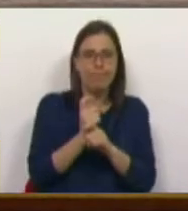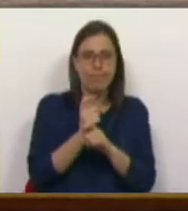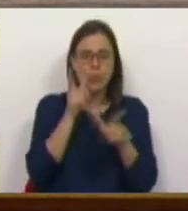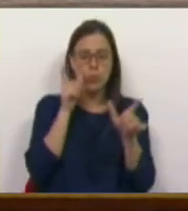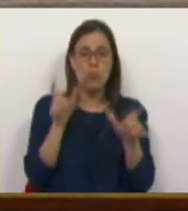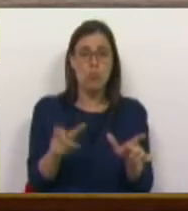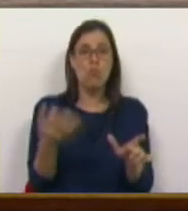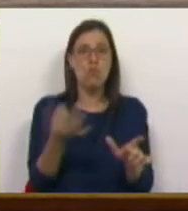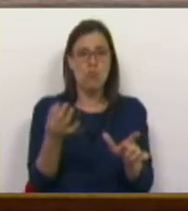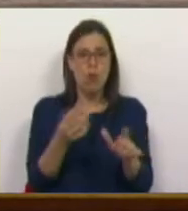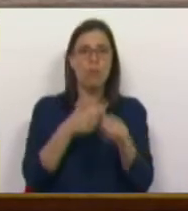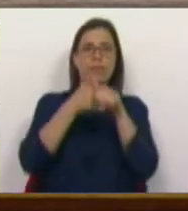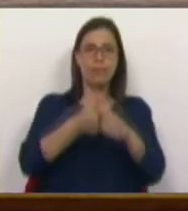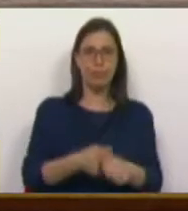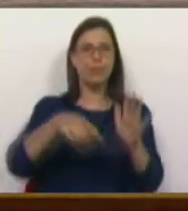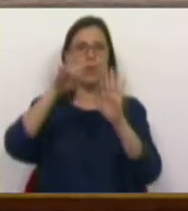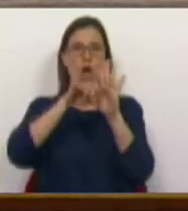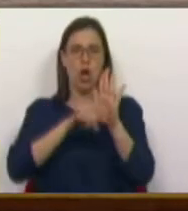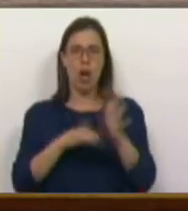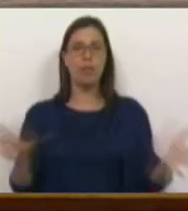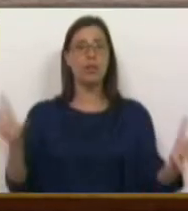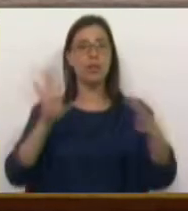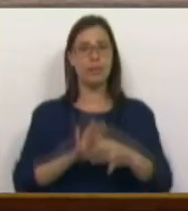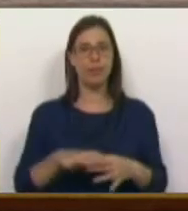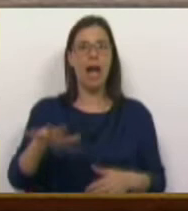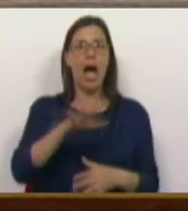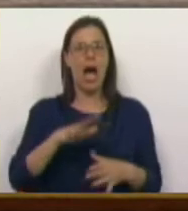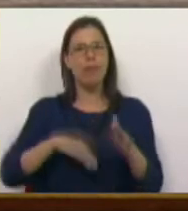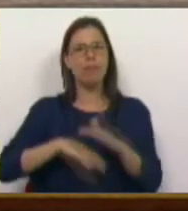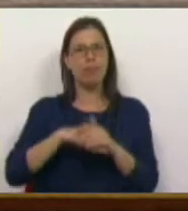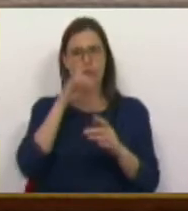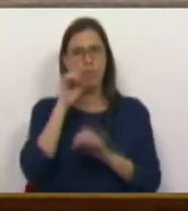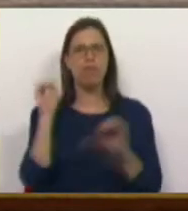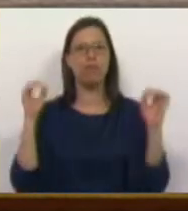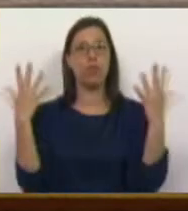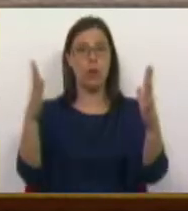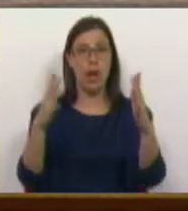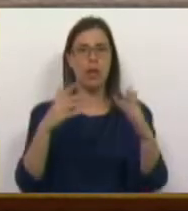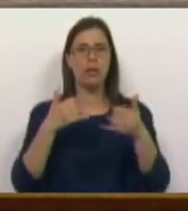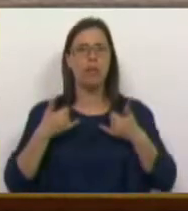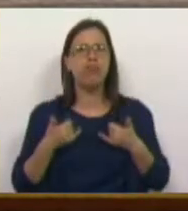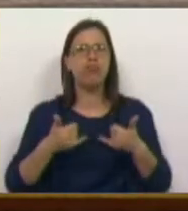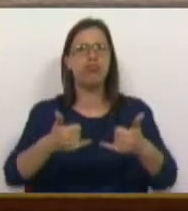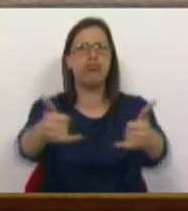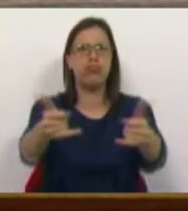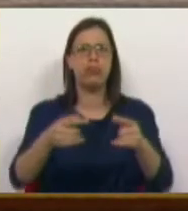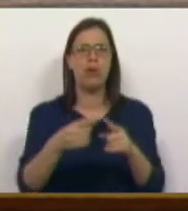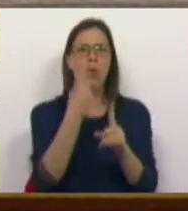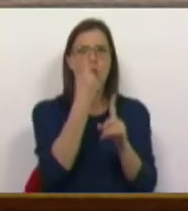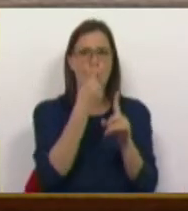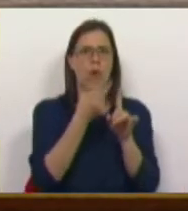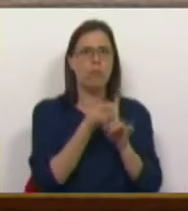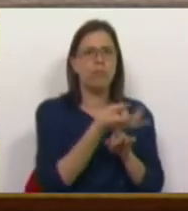de controlo do cumprimento das normas relativas às áreas máximas de floresta em contínuo, seja em